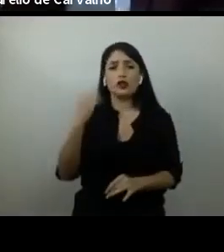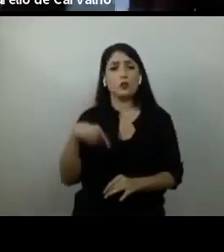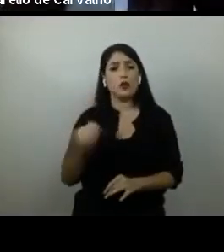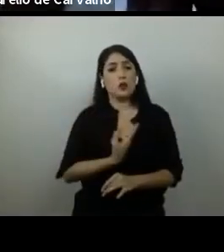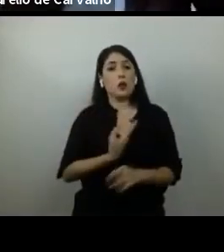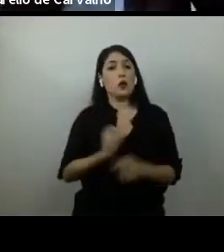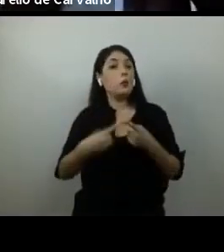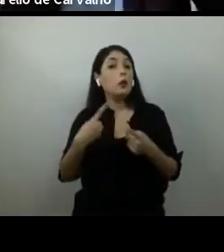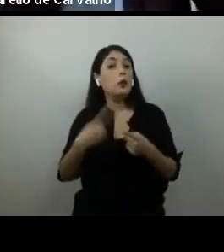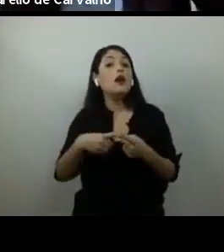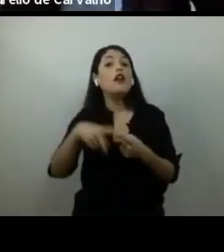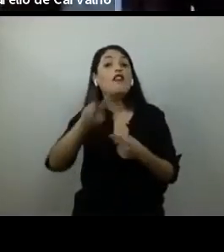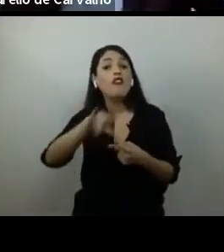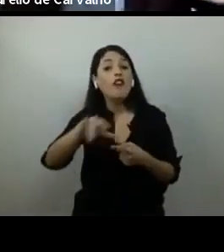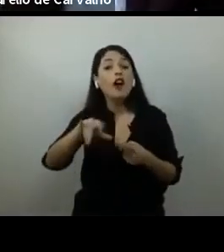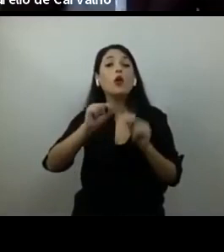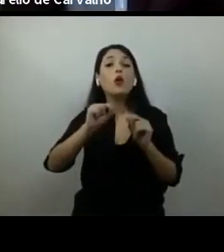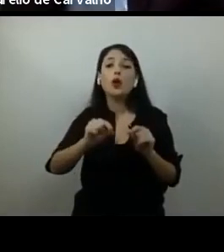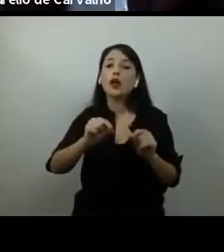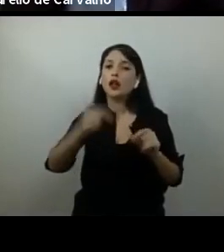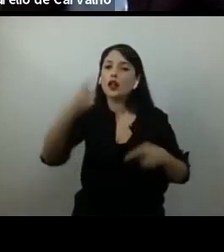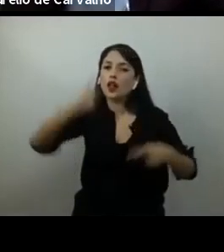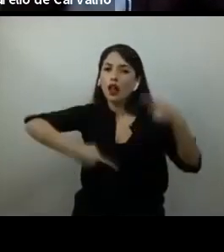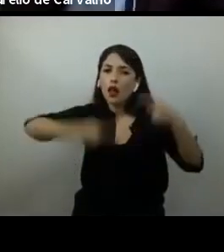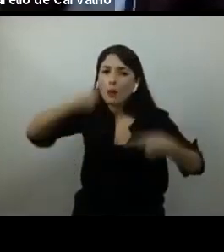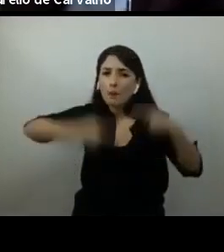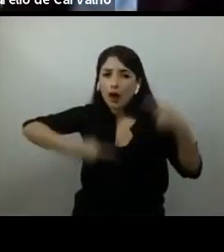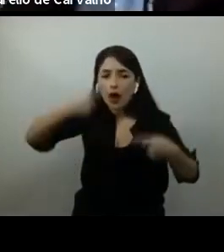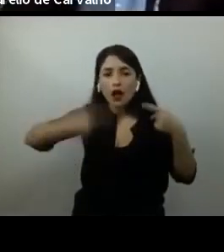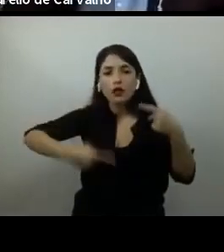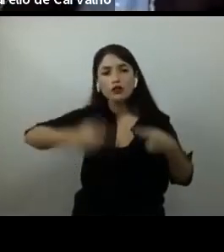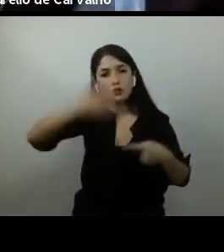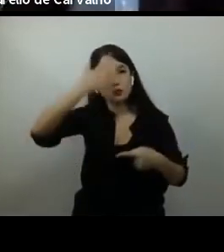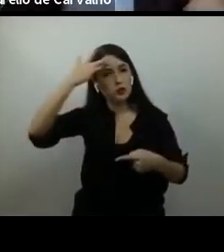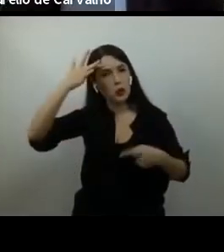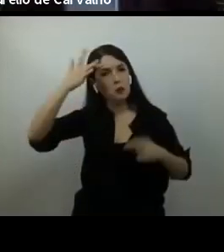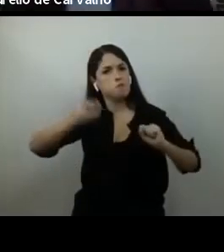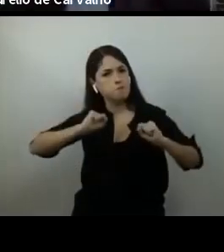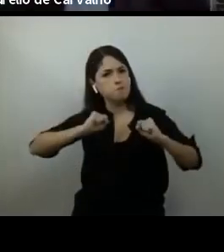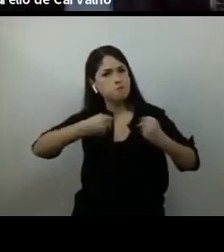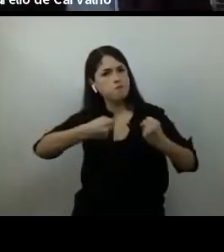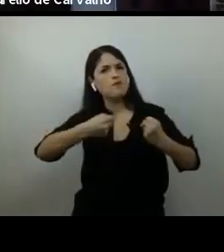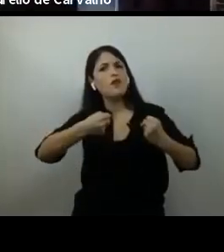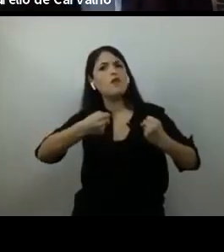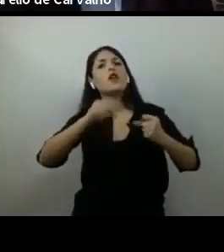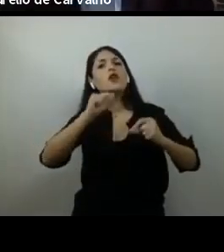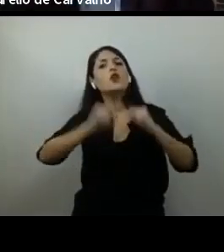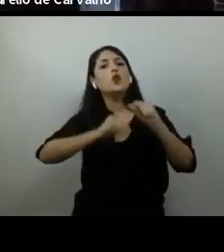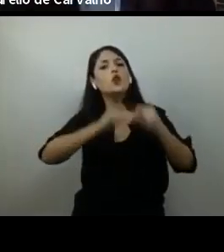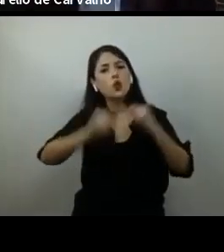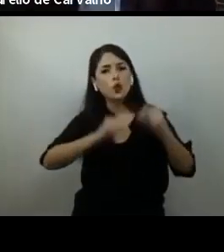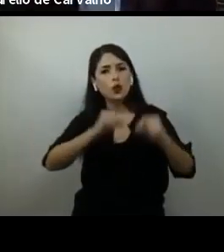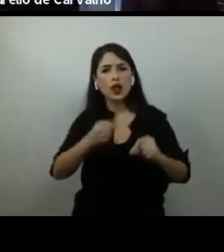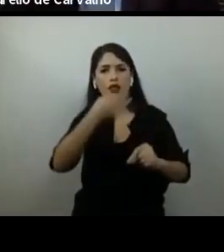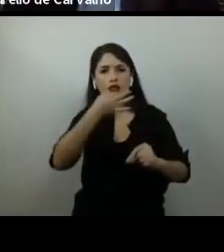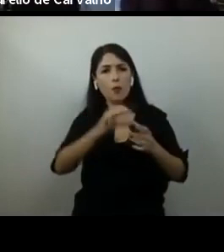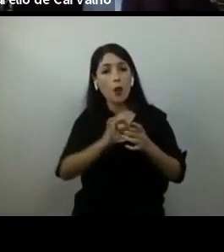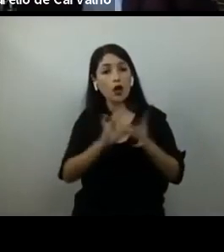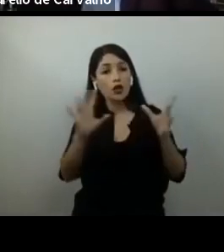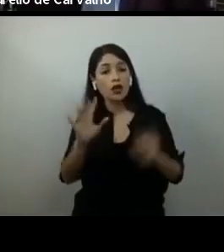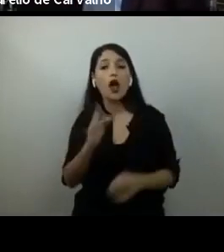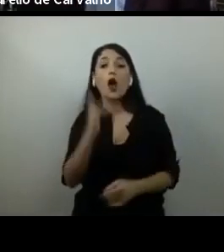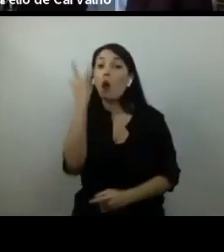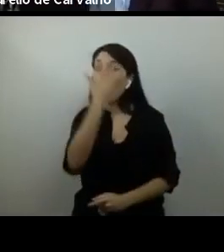vamos ter um debate com dois grandes quadros aí da defesa democrática, né? Professor Fernando Haddad, que